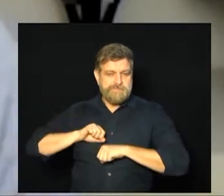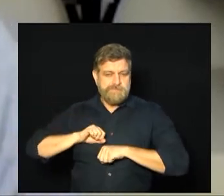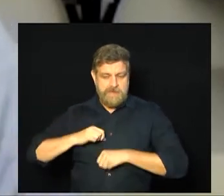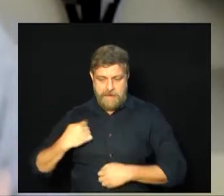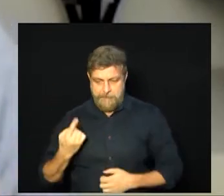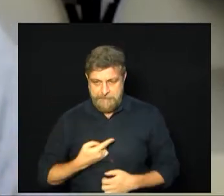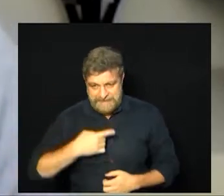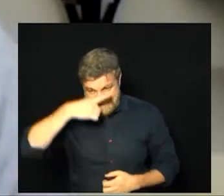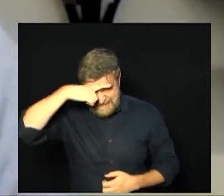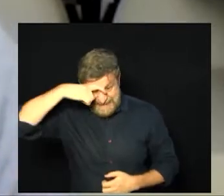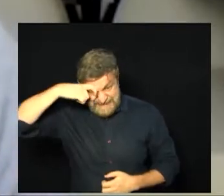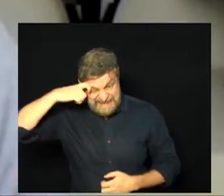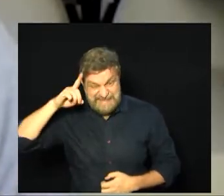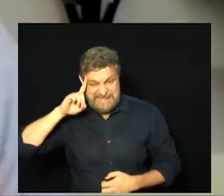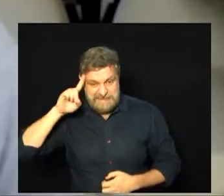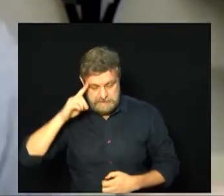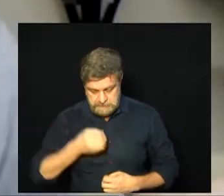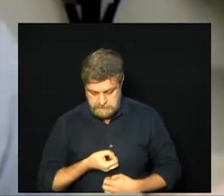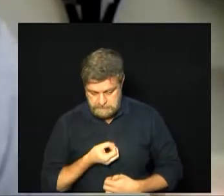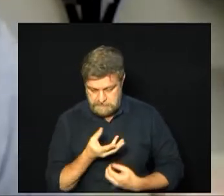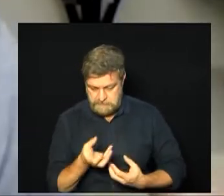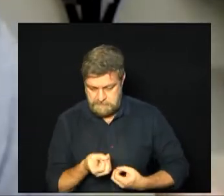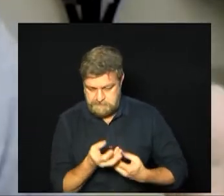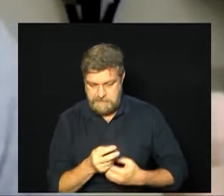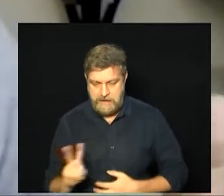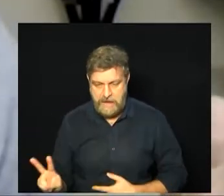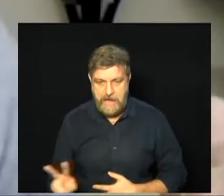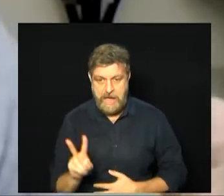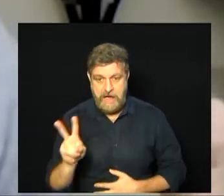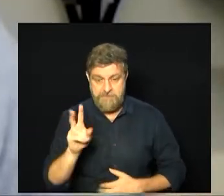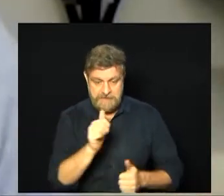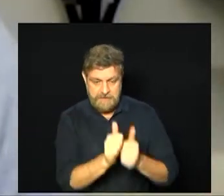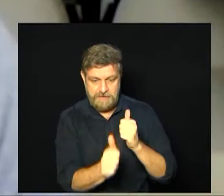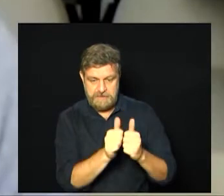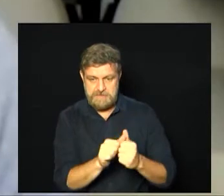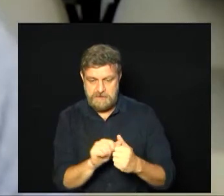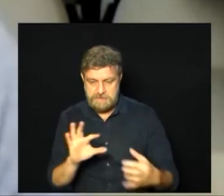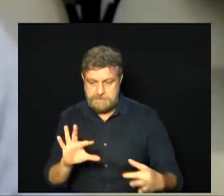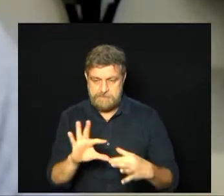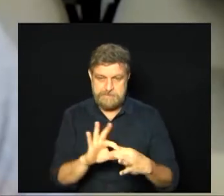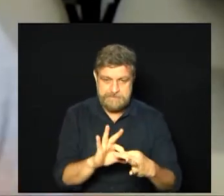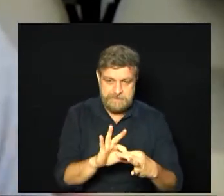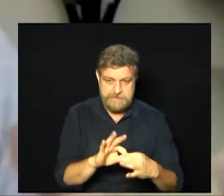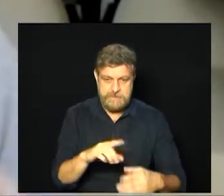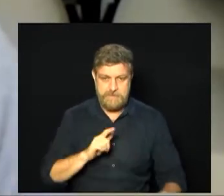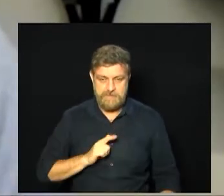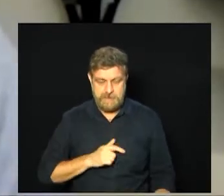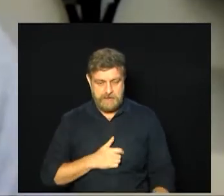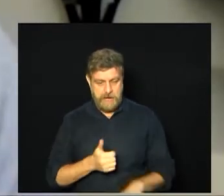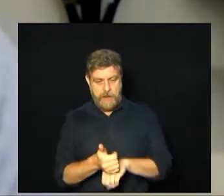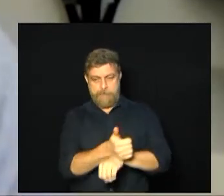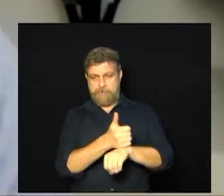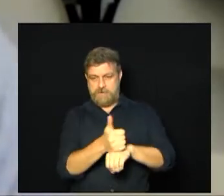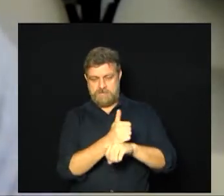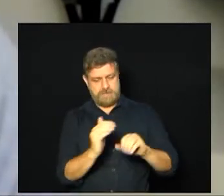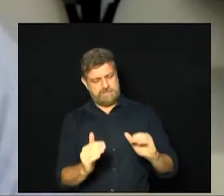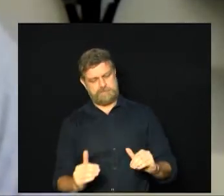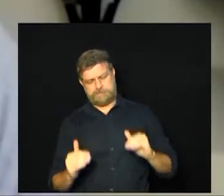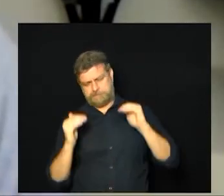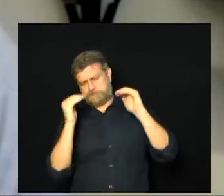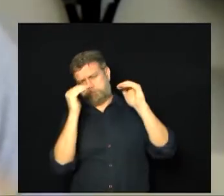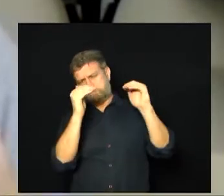o dia a dia, que é um valor arraigado do esporte. Você tem grandes atletas